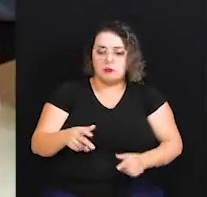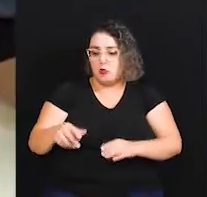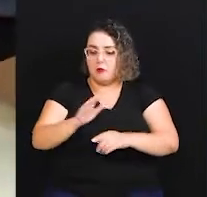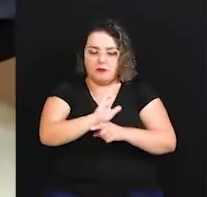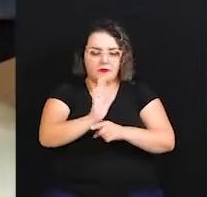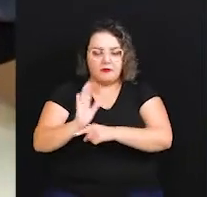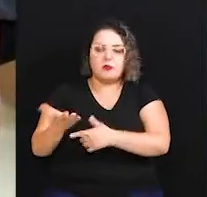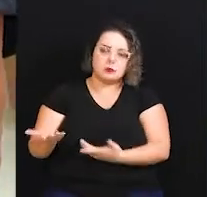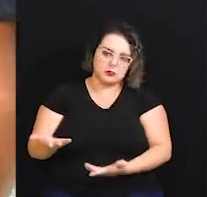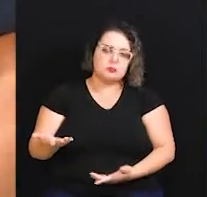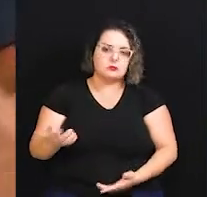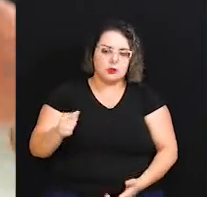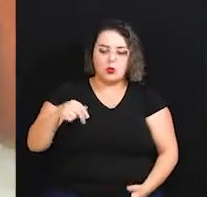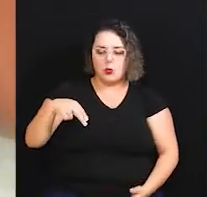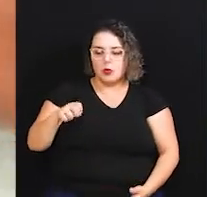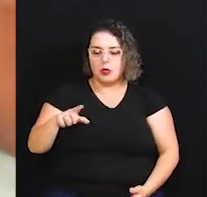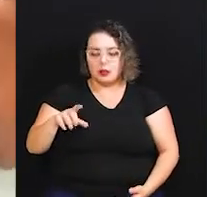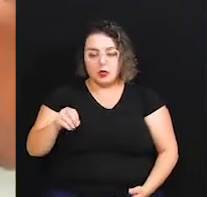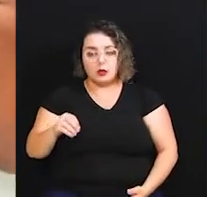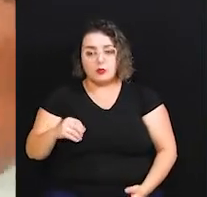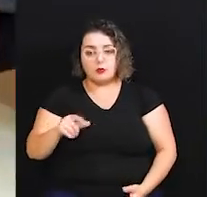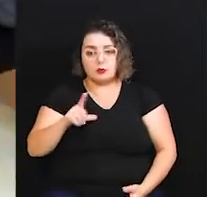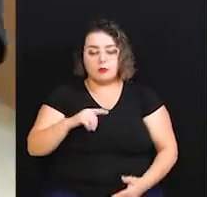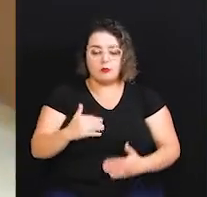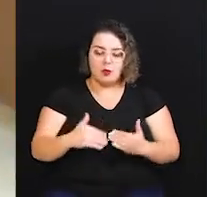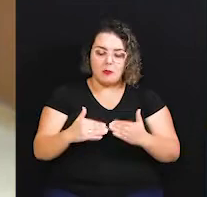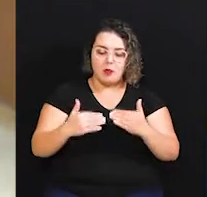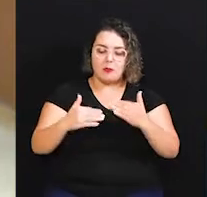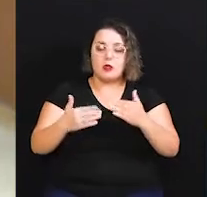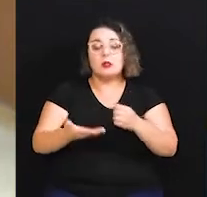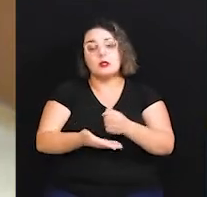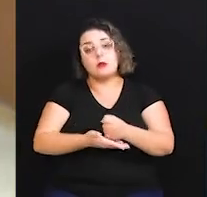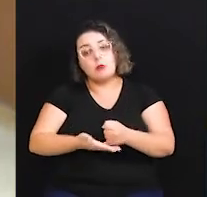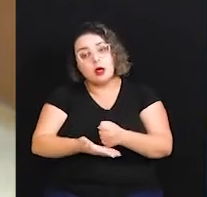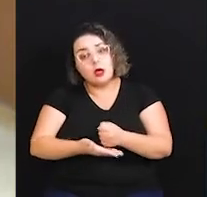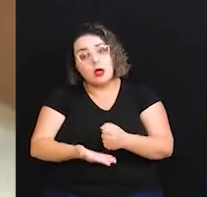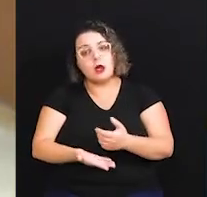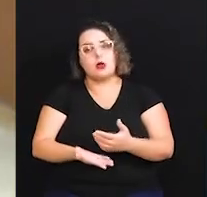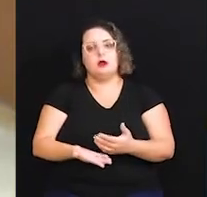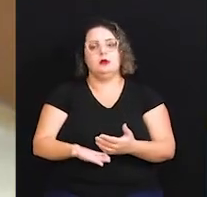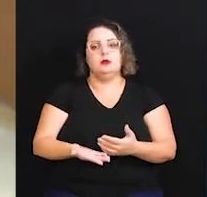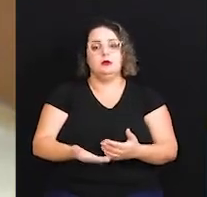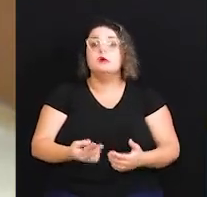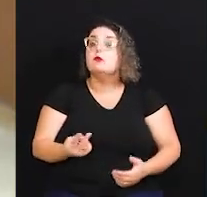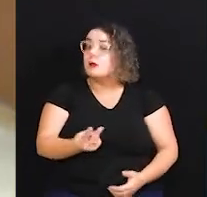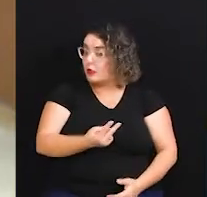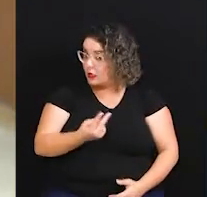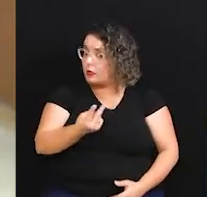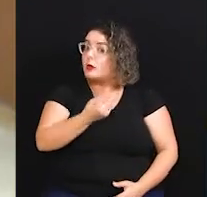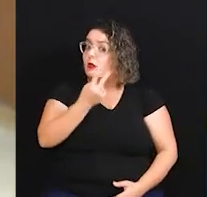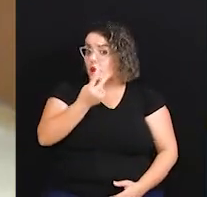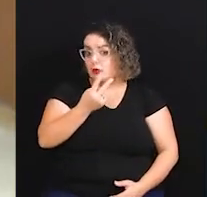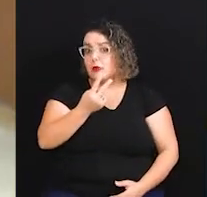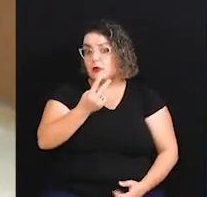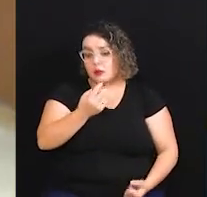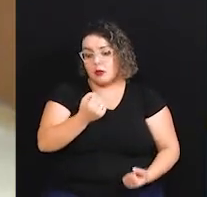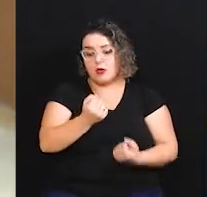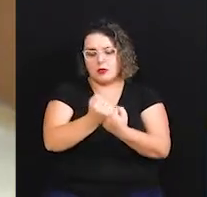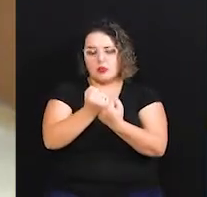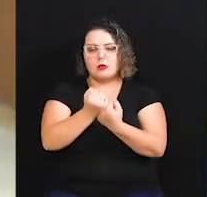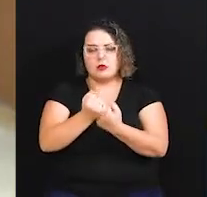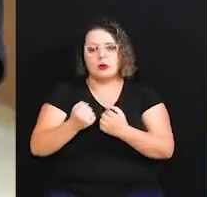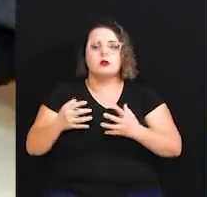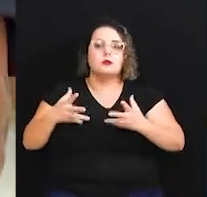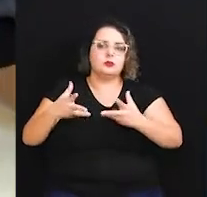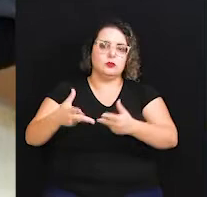produção. Então, o Anelo tem essa construção lá desde o alicerce, que deve ser muito valorizado, porque é o que